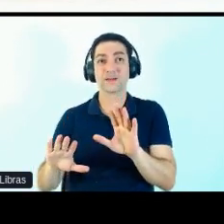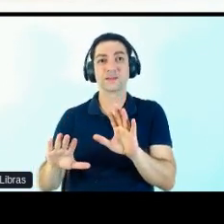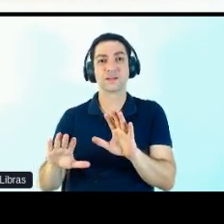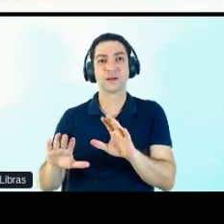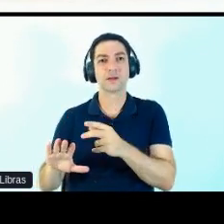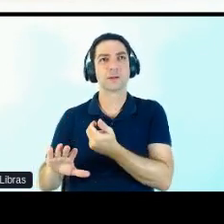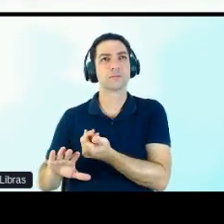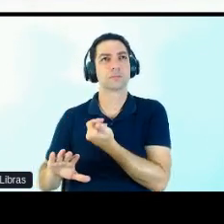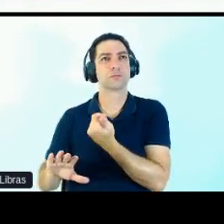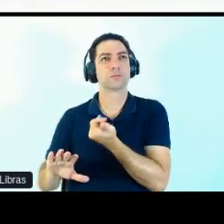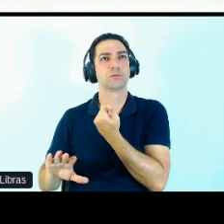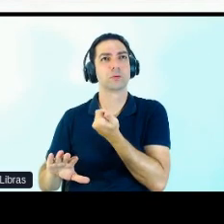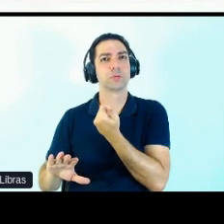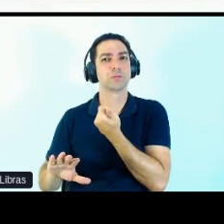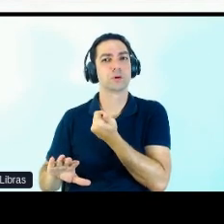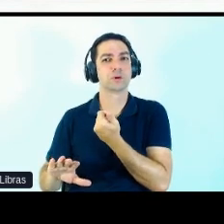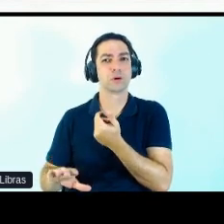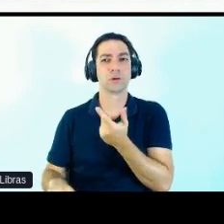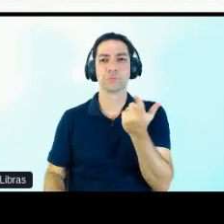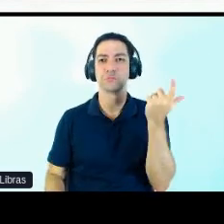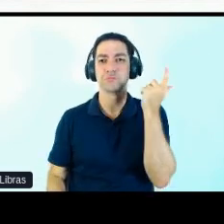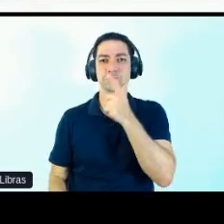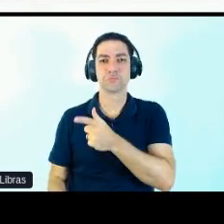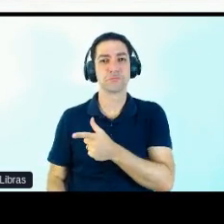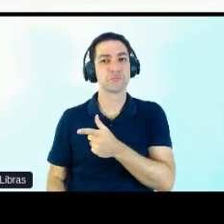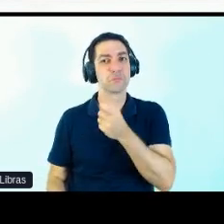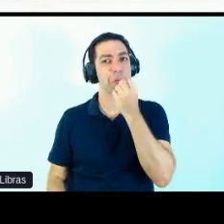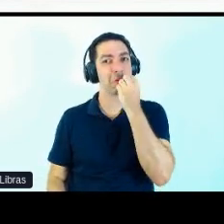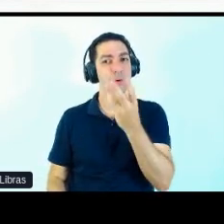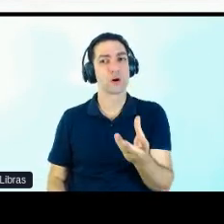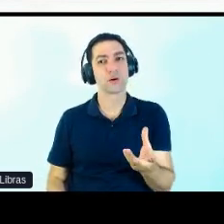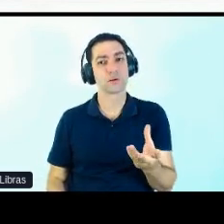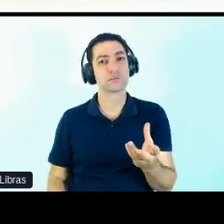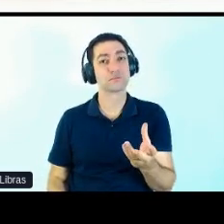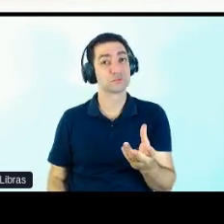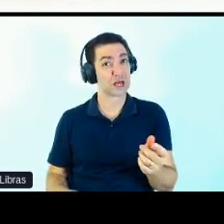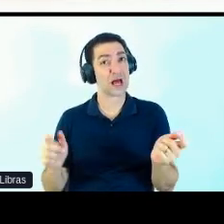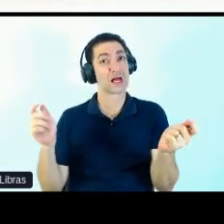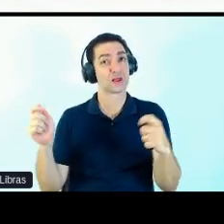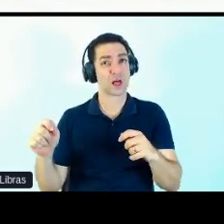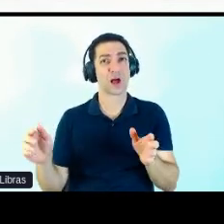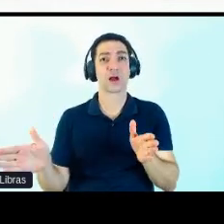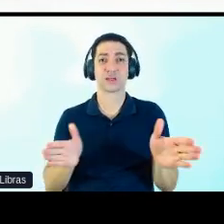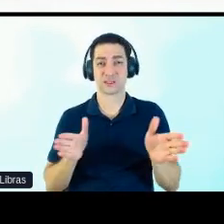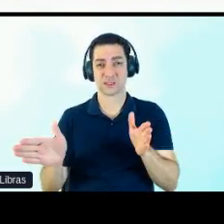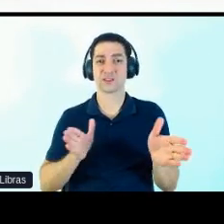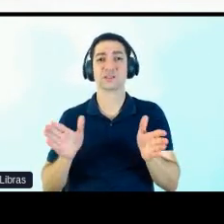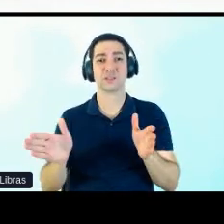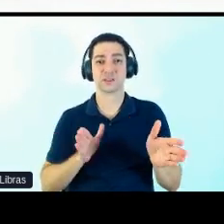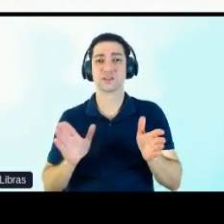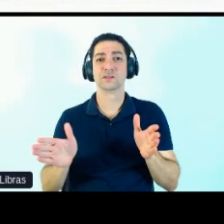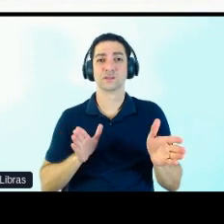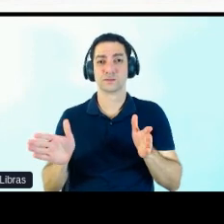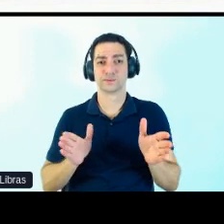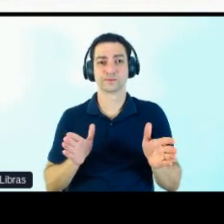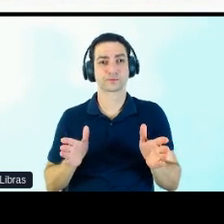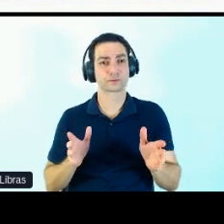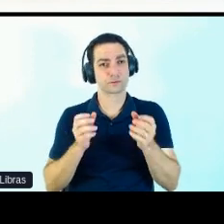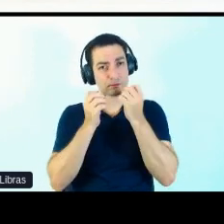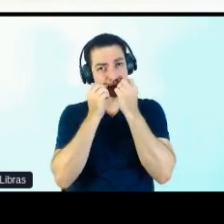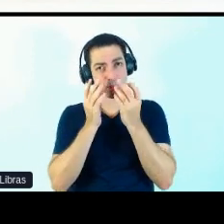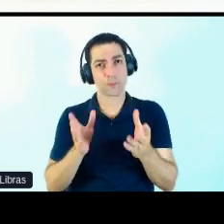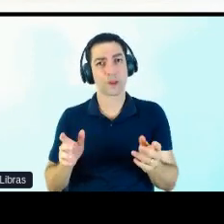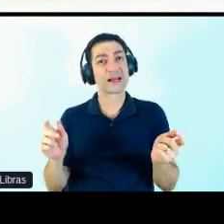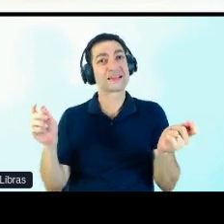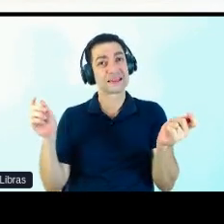conseguir fazer uma coisa mais acessível para eles, mais fácil, né? Que seja bom